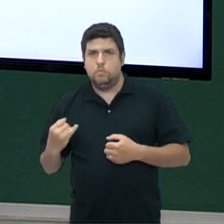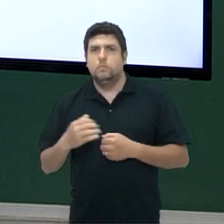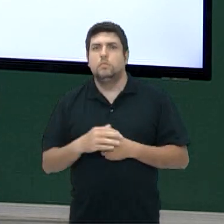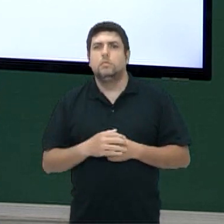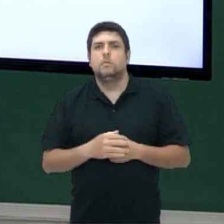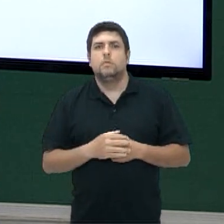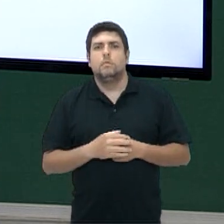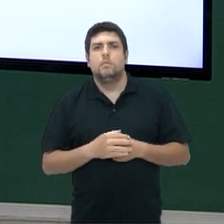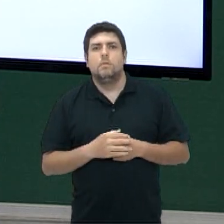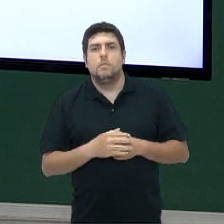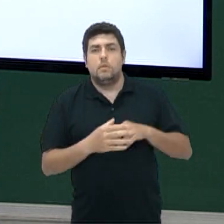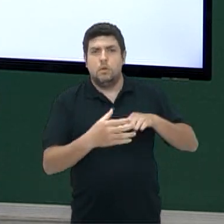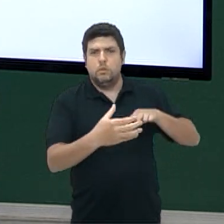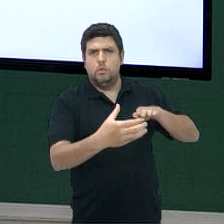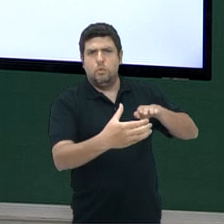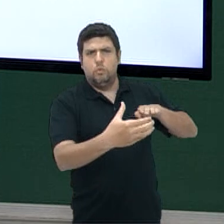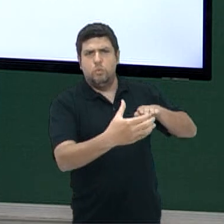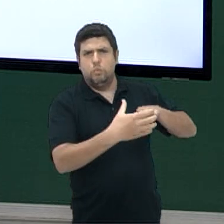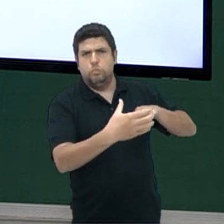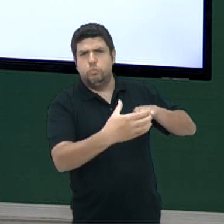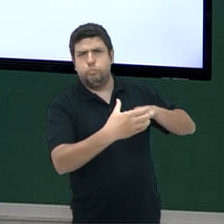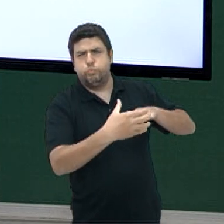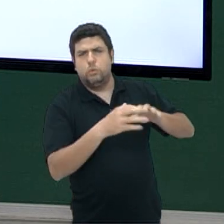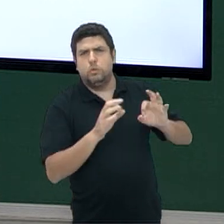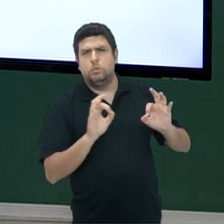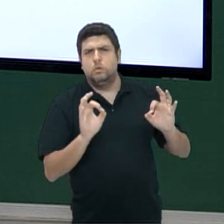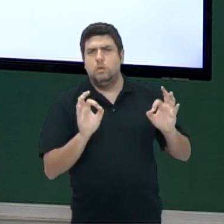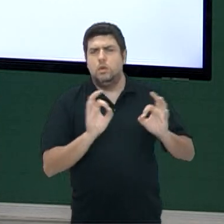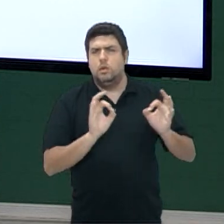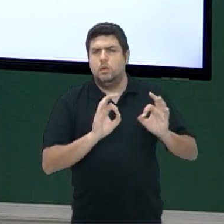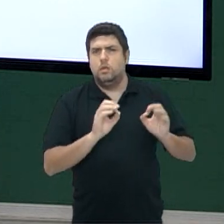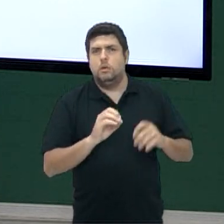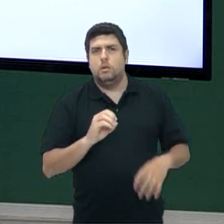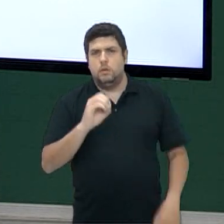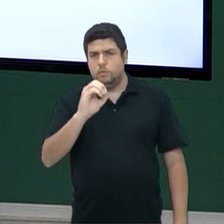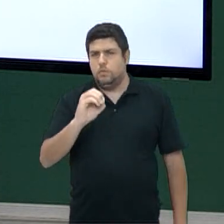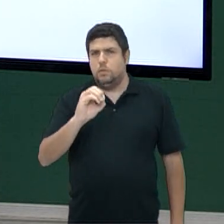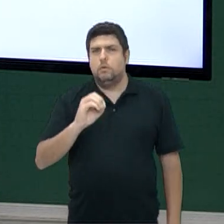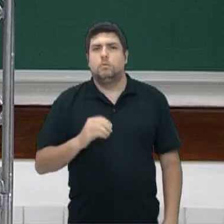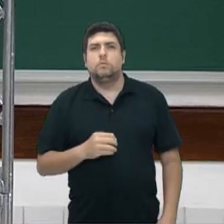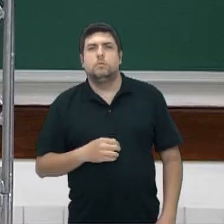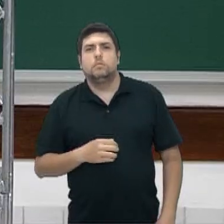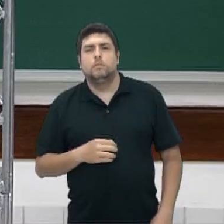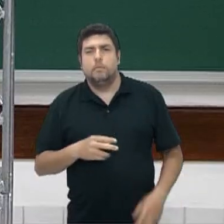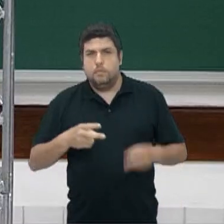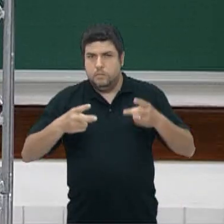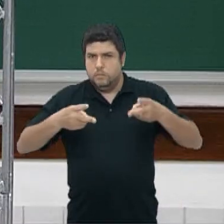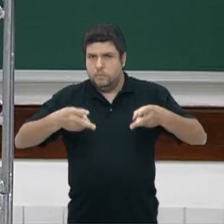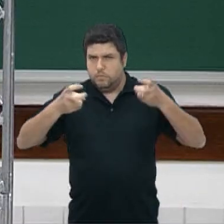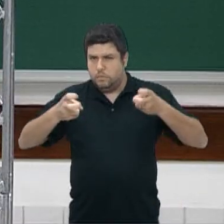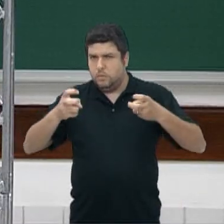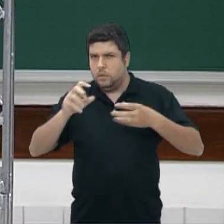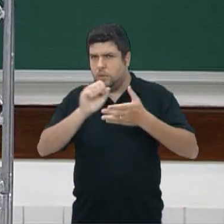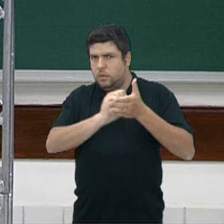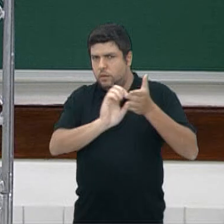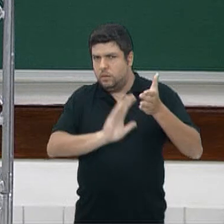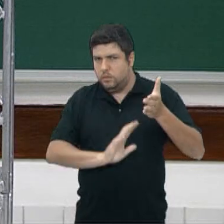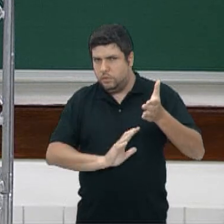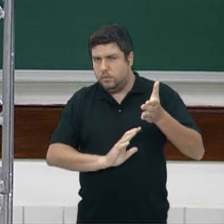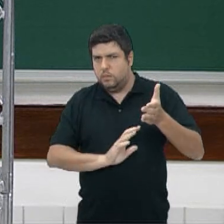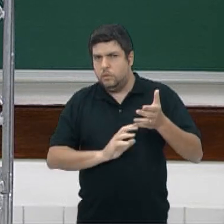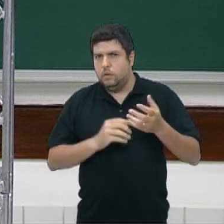dizendo, forças resultantes que atuam sobre ele é zero. E eu quero que vocês vejam esse exercício aqui, certo? Esse